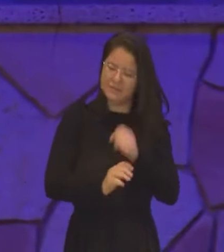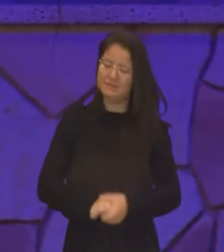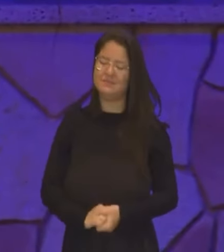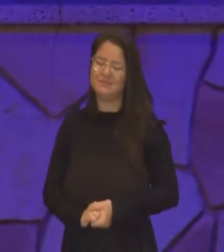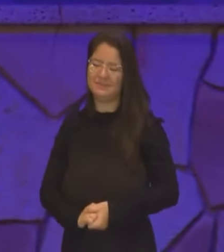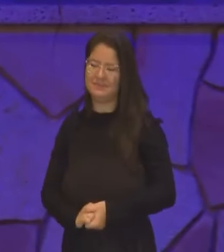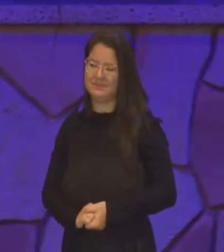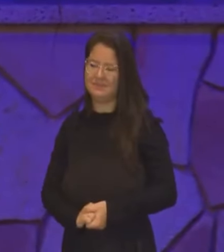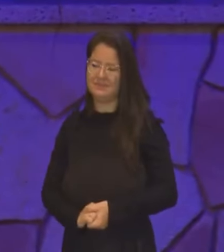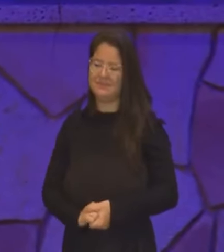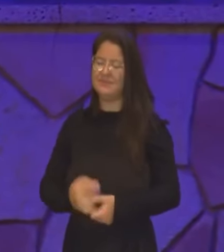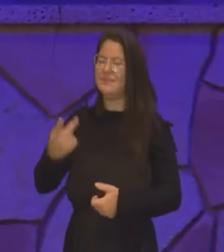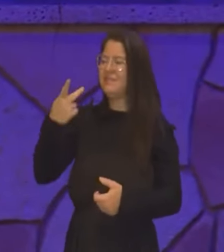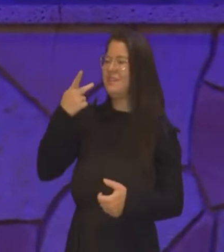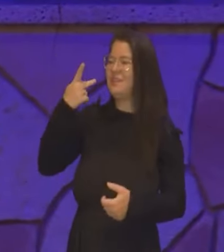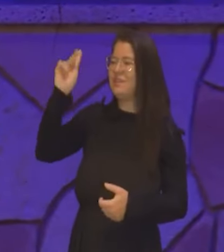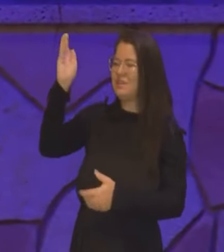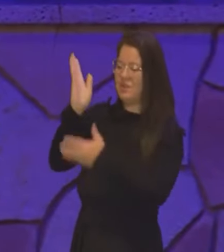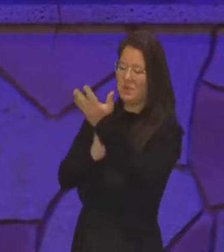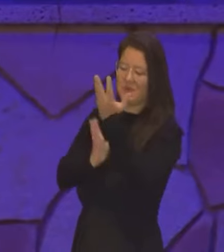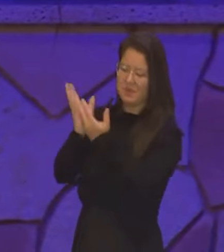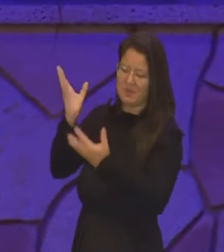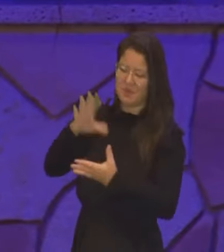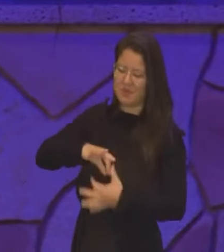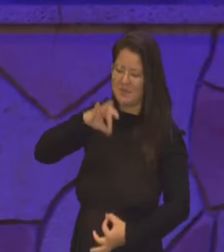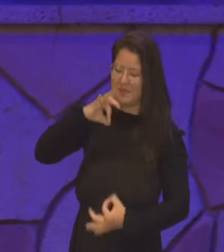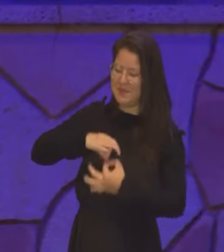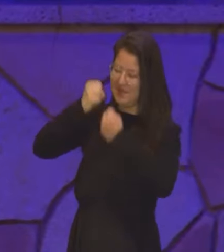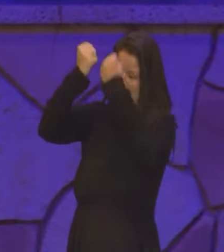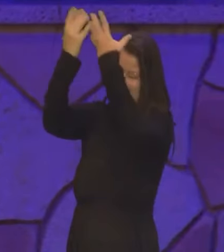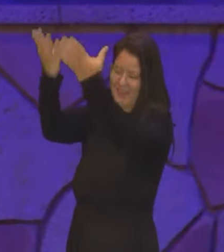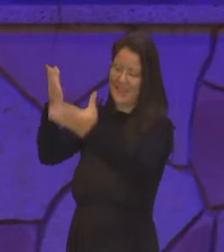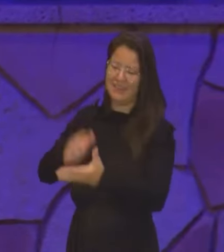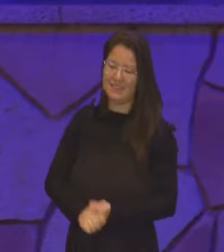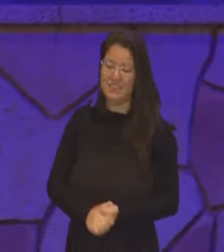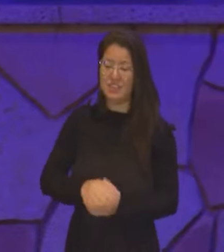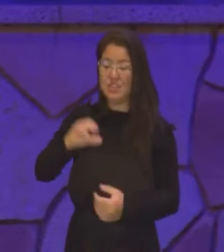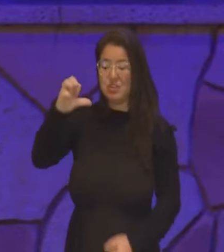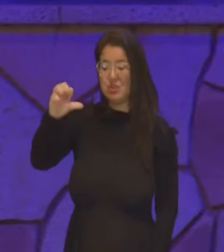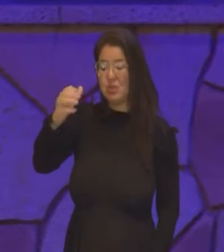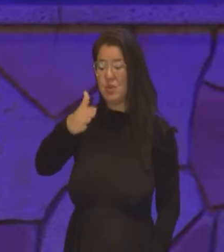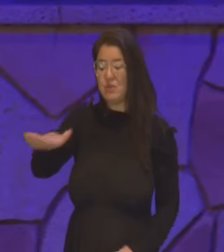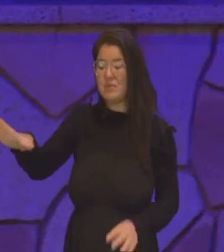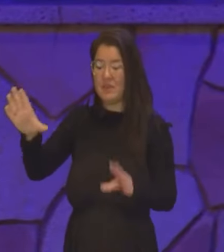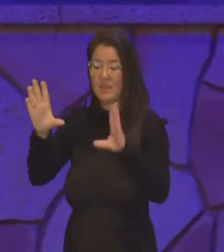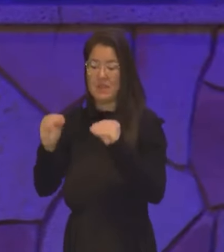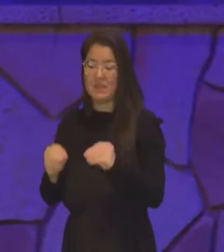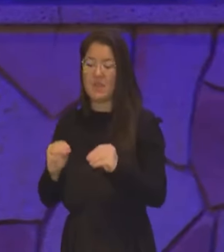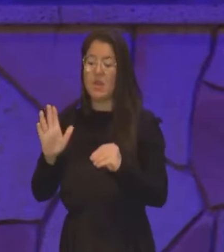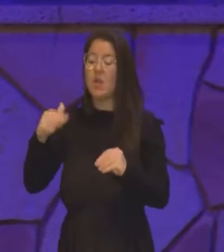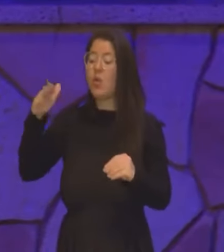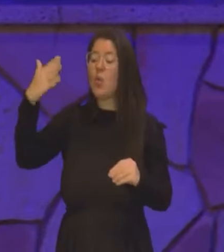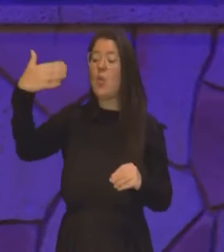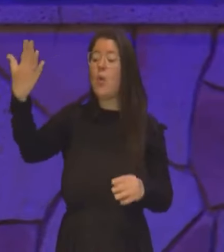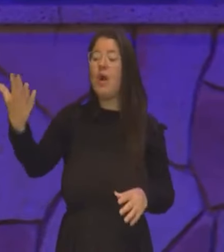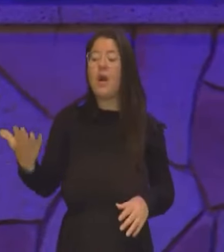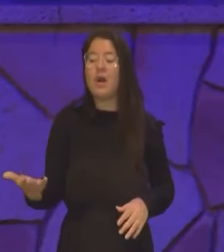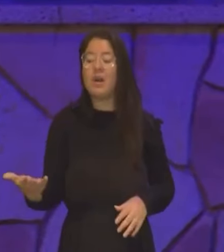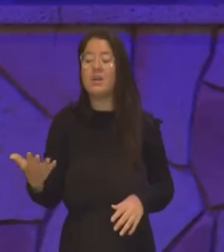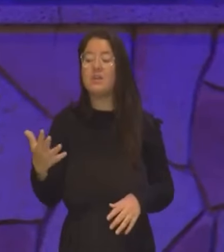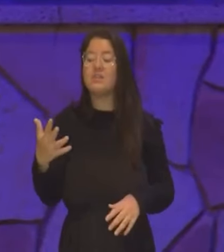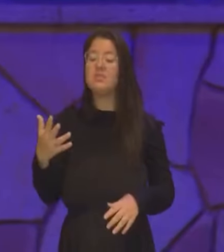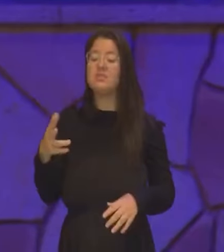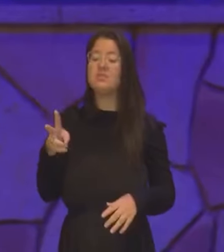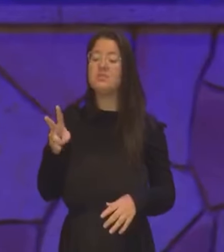Em tuas mãos entrego o meu espírito. 9h30 da noite, quando que Neander Marques da Silva vai deitar